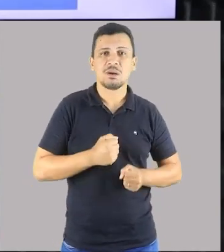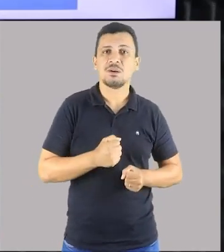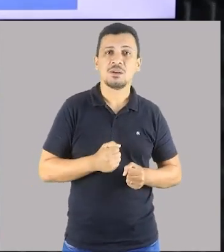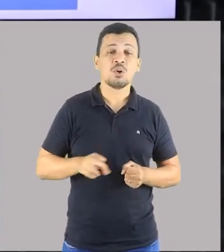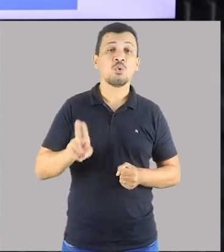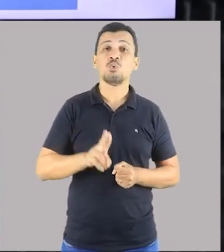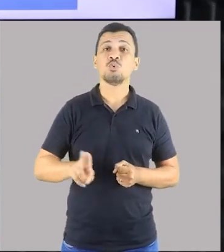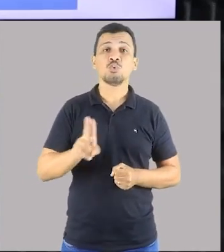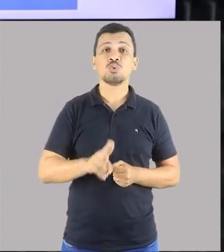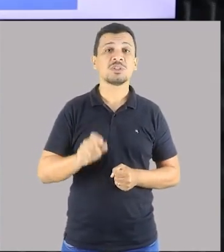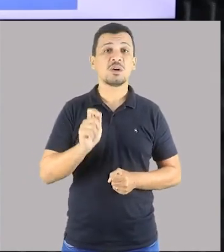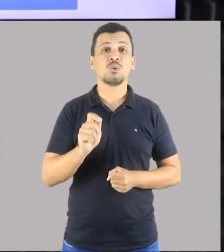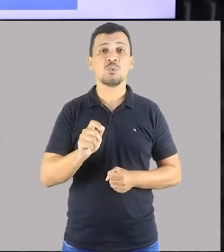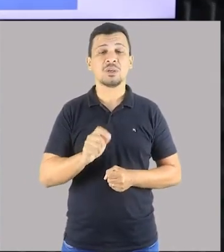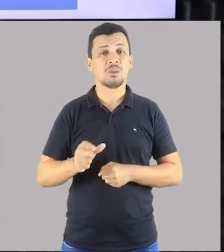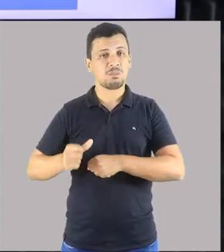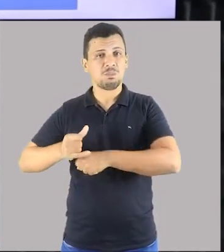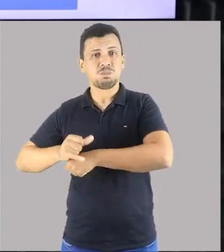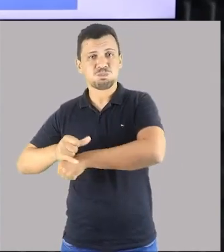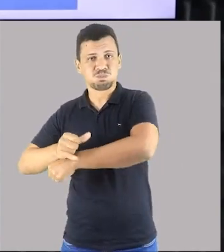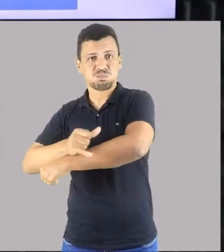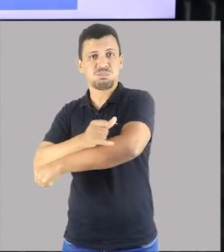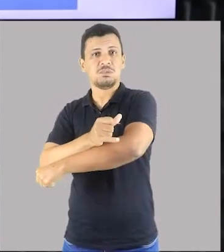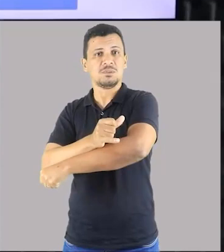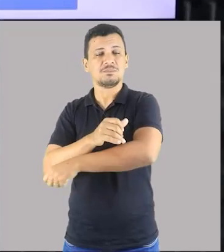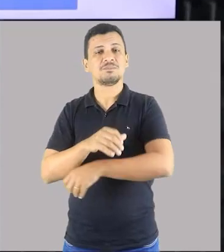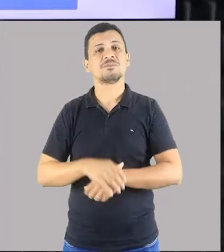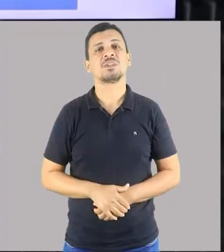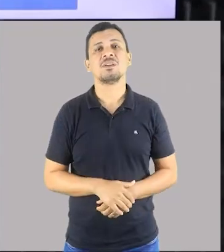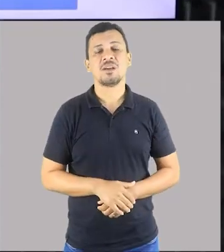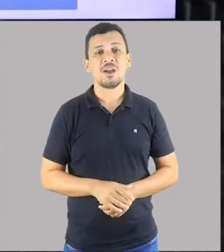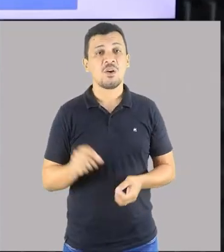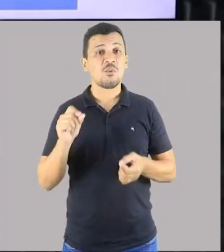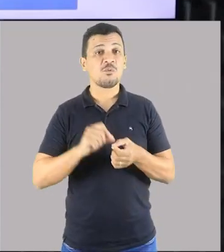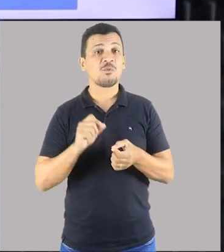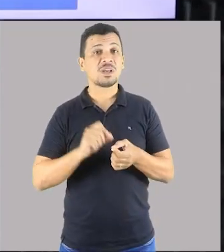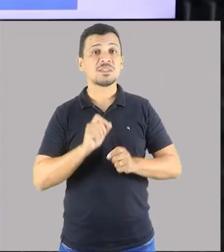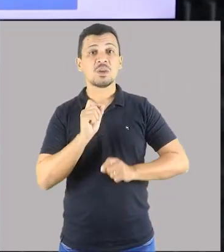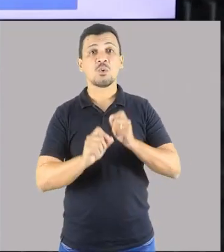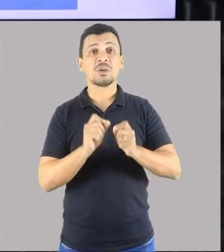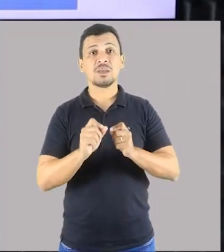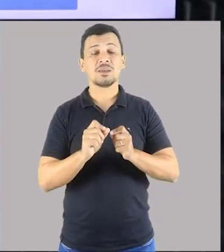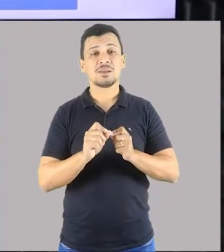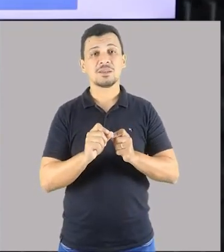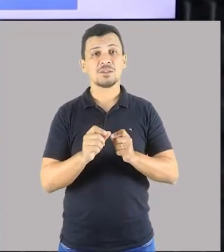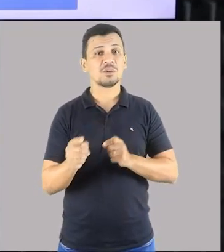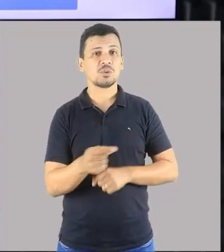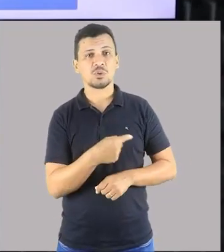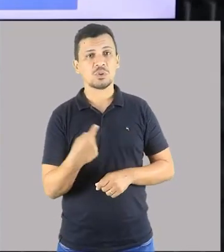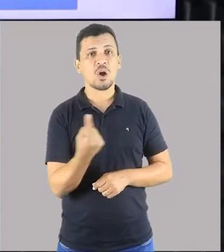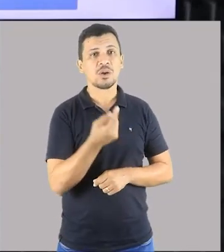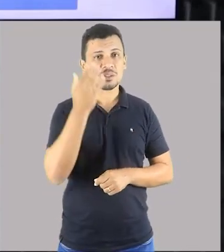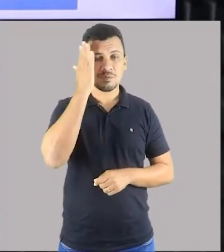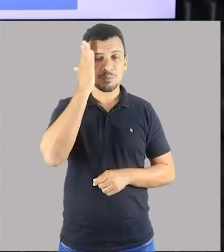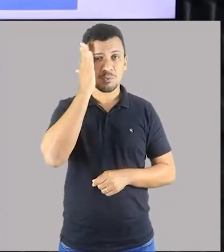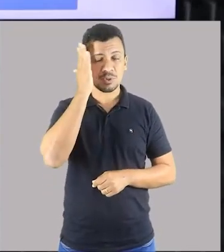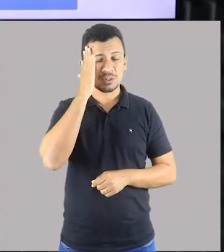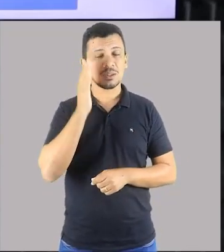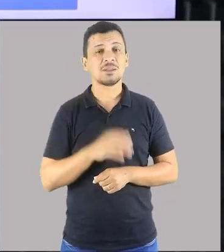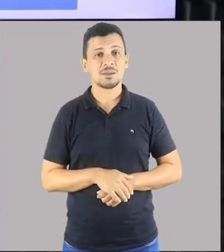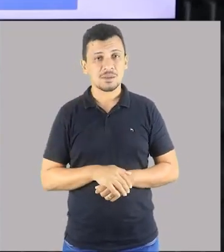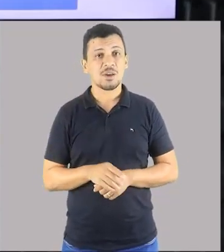via metabólica que vai utilizar a gordura. Tá? O que nós vamos fazer aqui é a nível de entendimento, tá? Para que